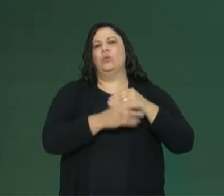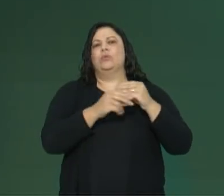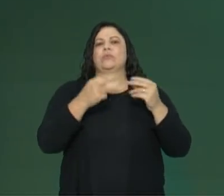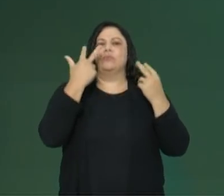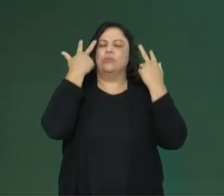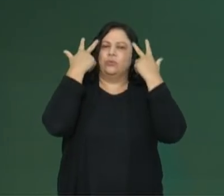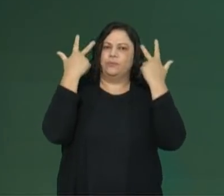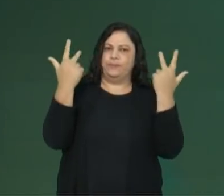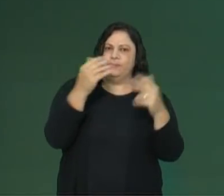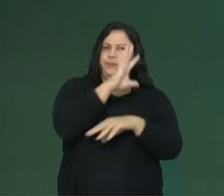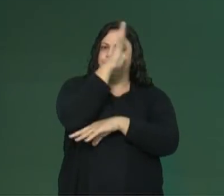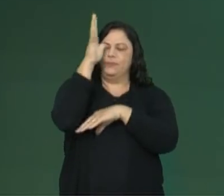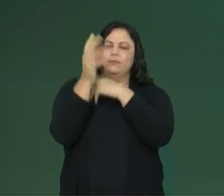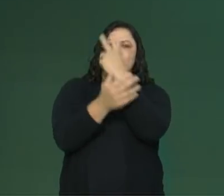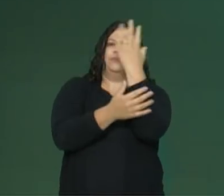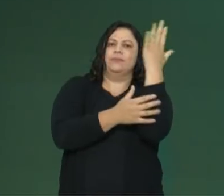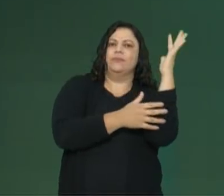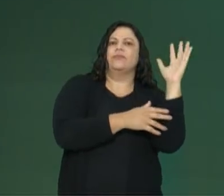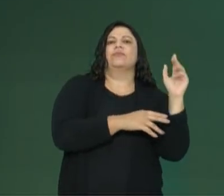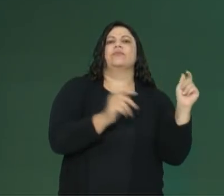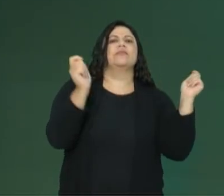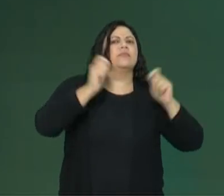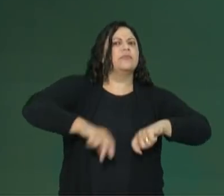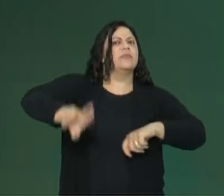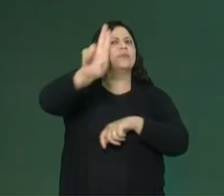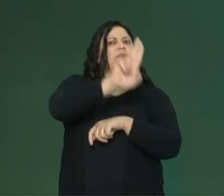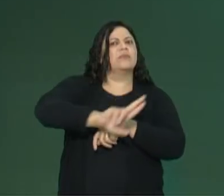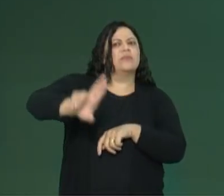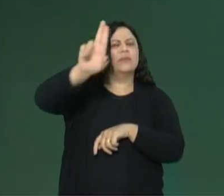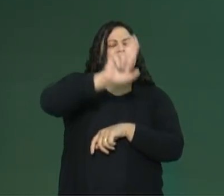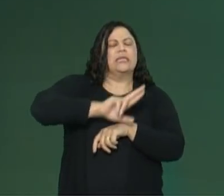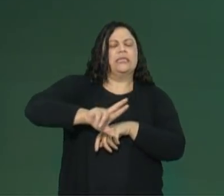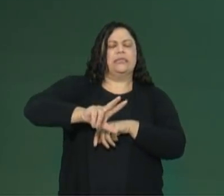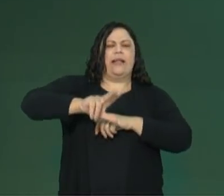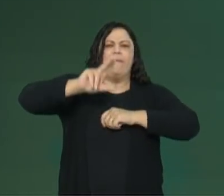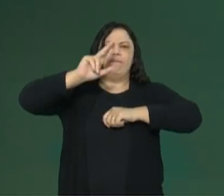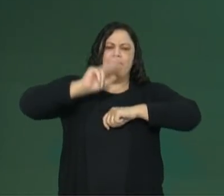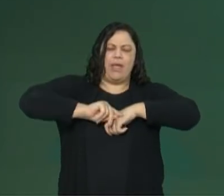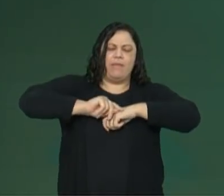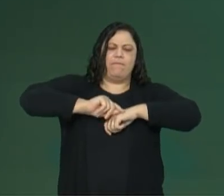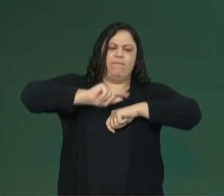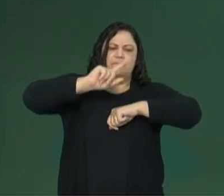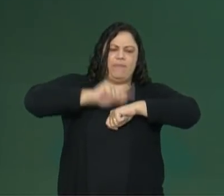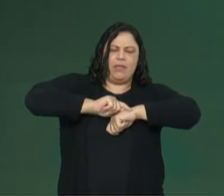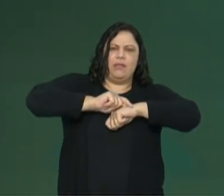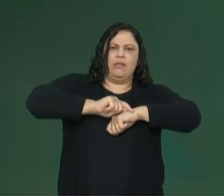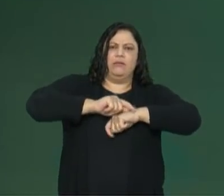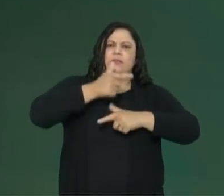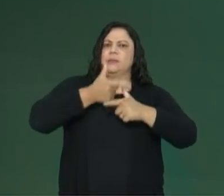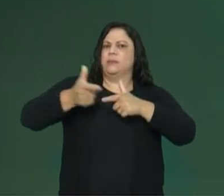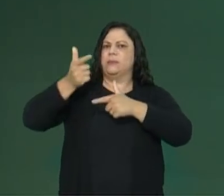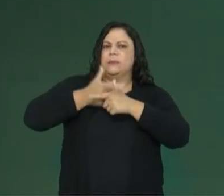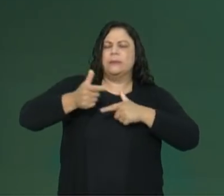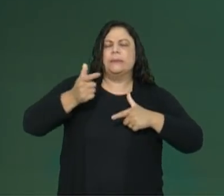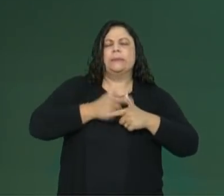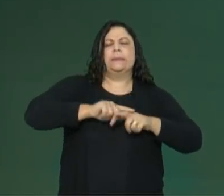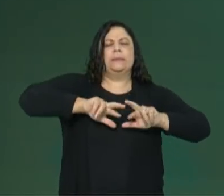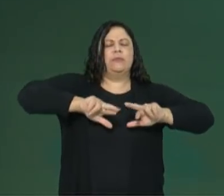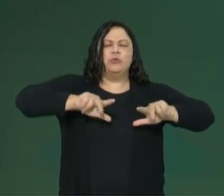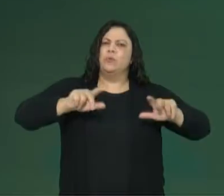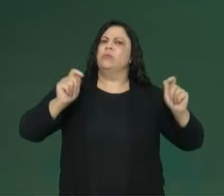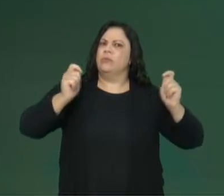São usados em terapias como as sanguessugas, em problemas articulares, gota,